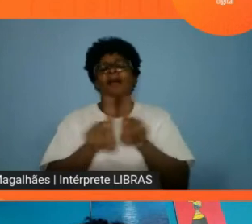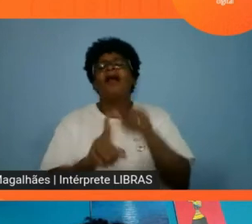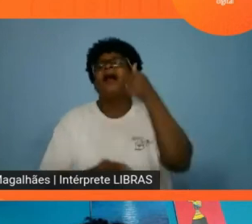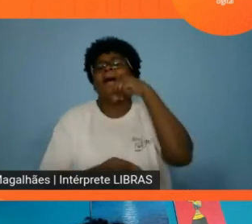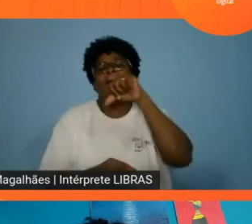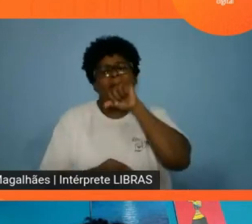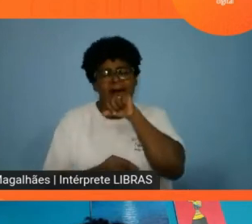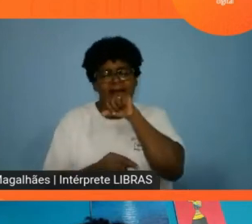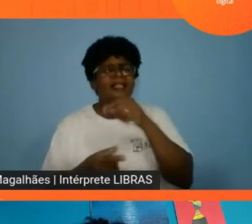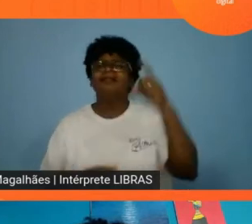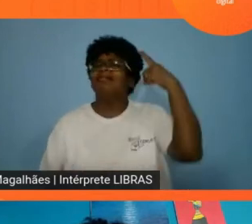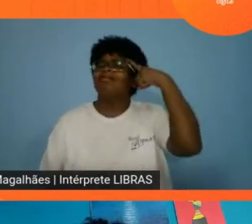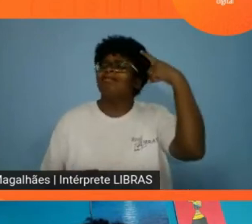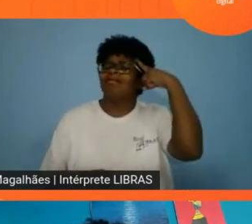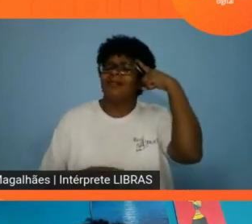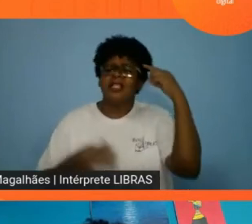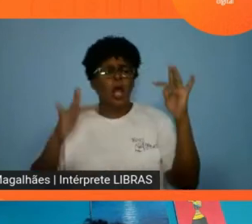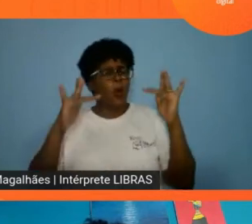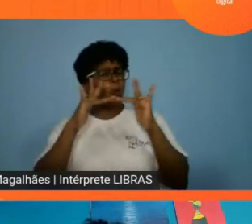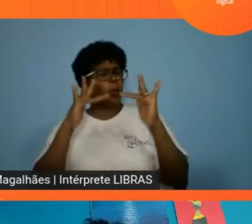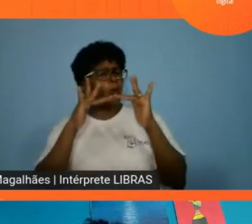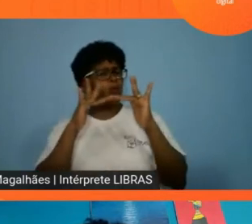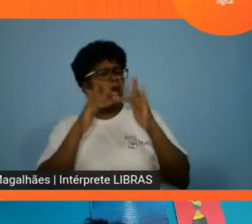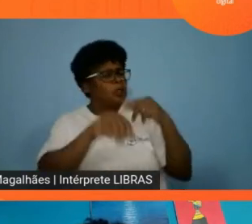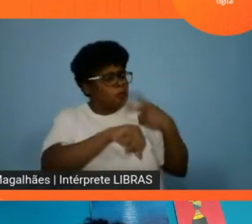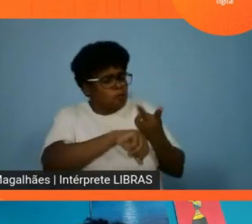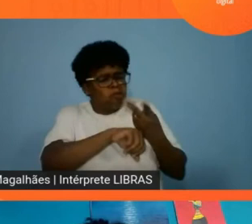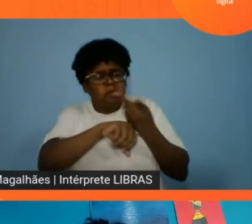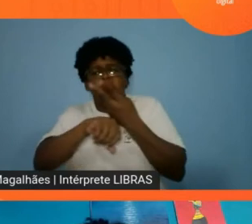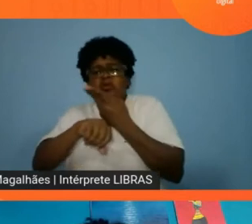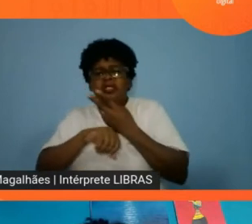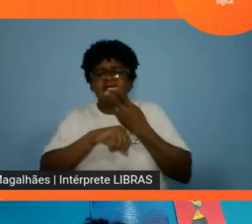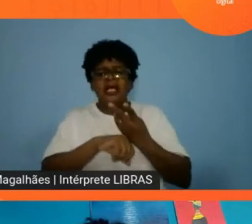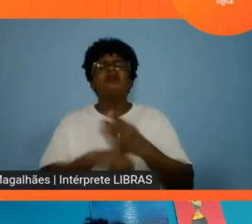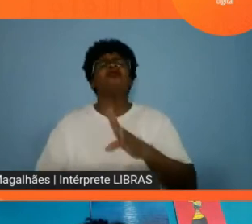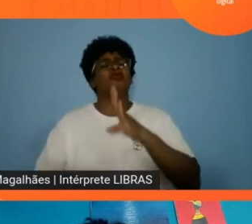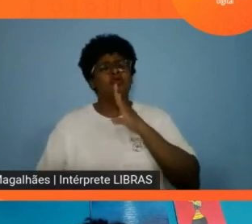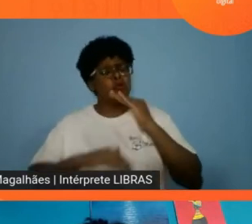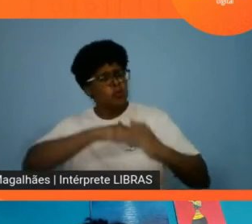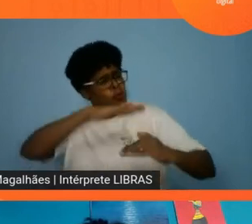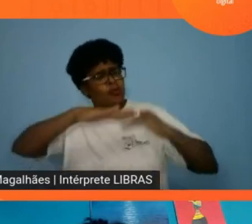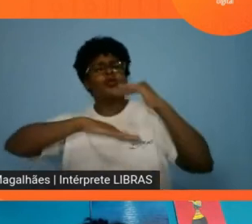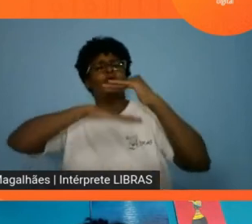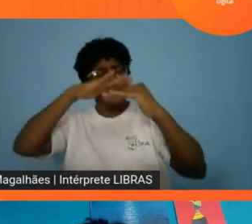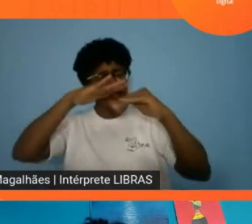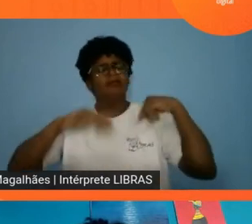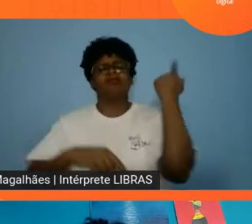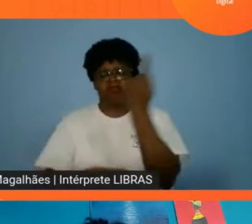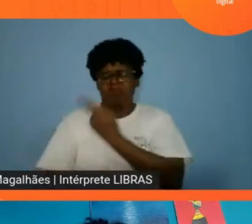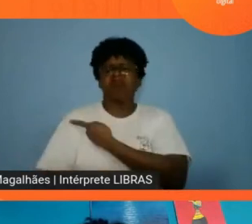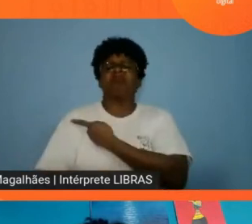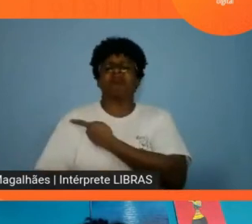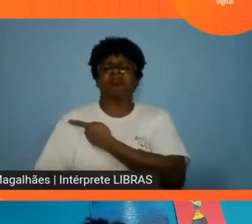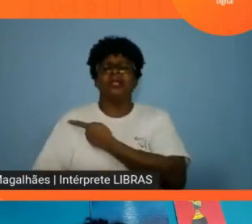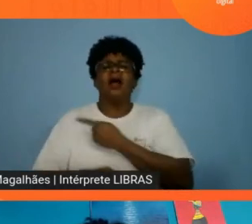E nessa relação, nessa busca, né, por reconstruir essa ancestralidade, eu fui